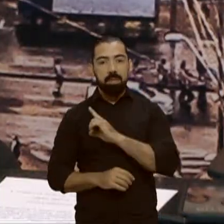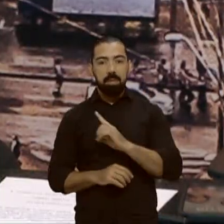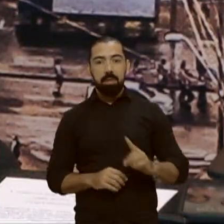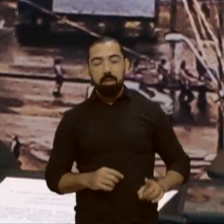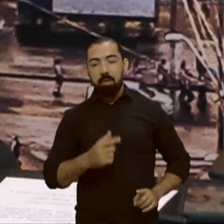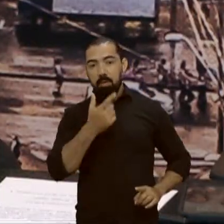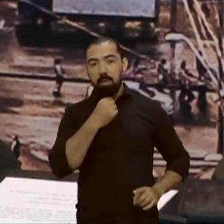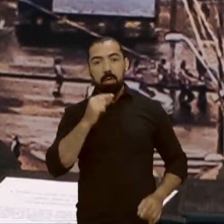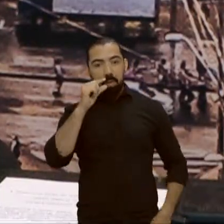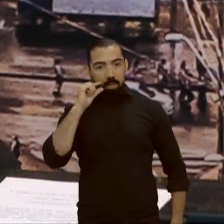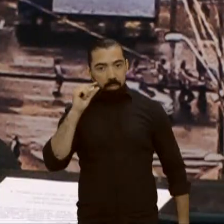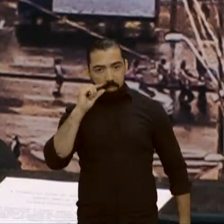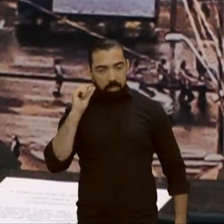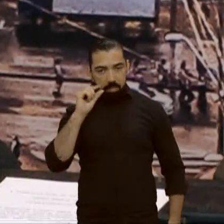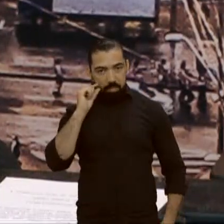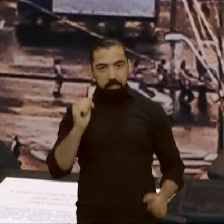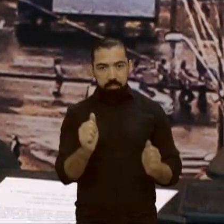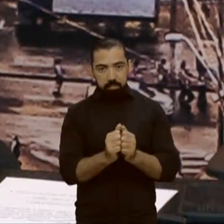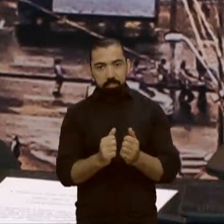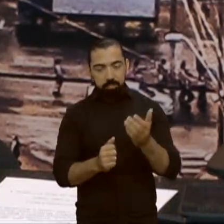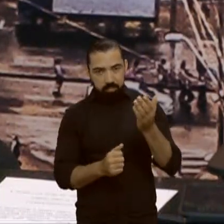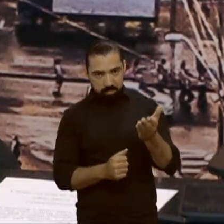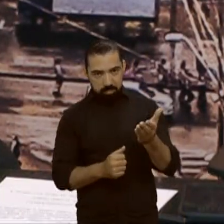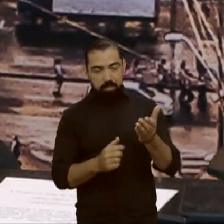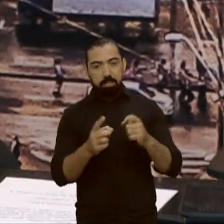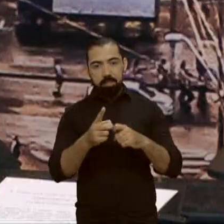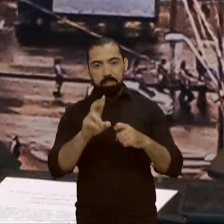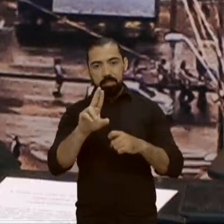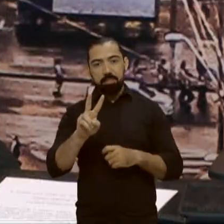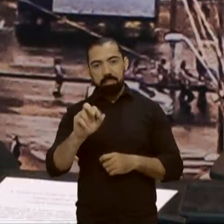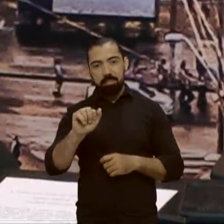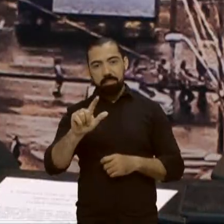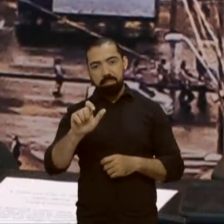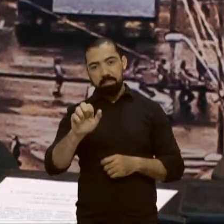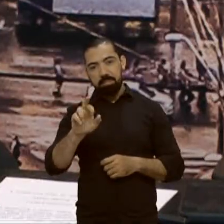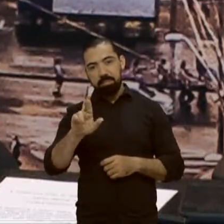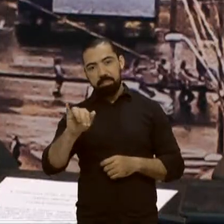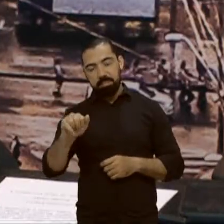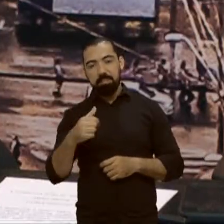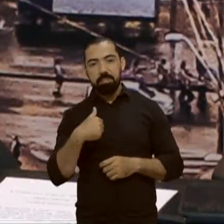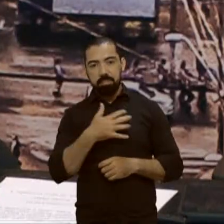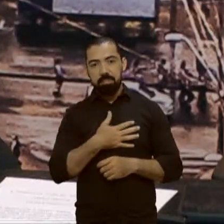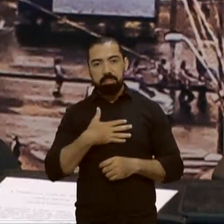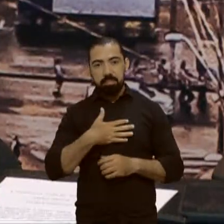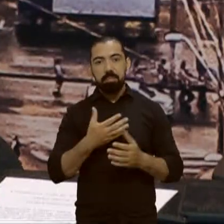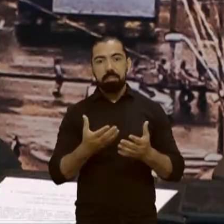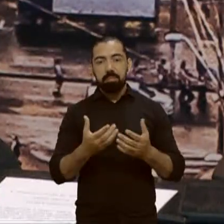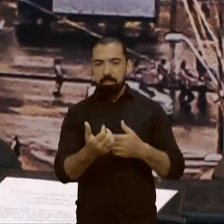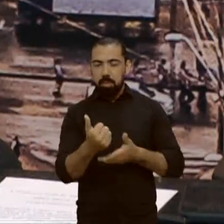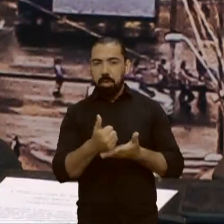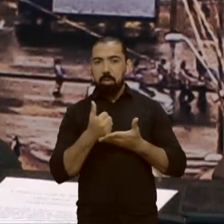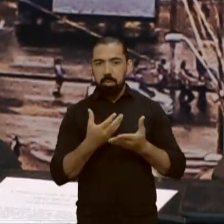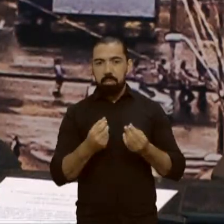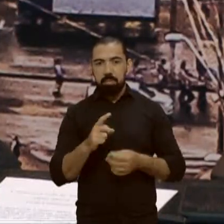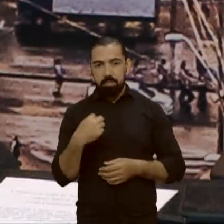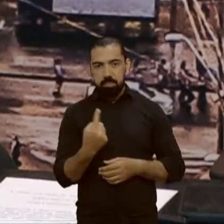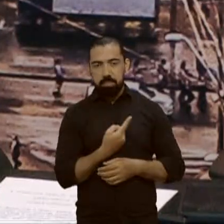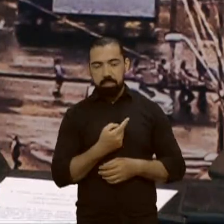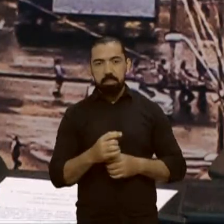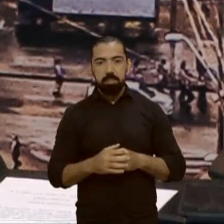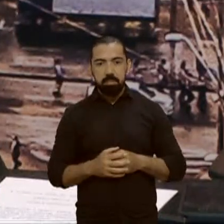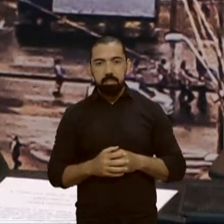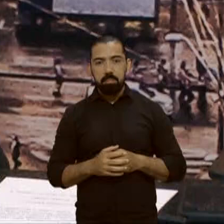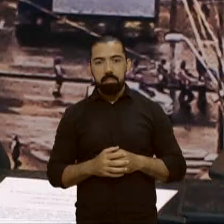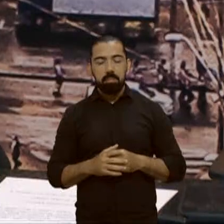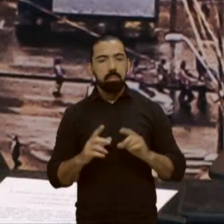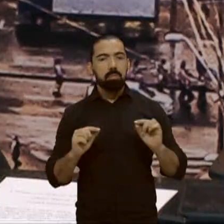Fernando Hugo, através da doutora Valéria, né, que eu tanto gosto, que tanto nos ajuda,